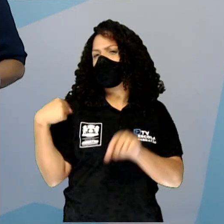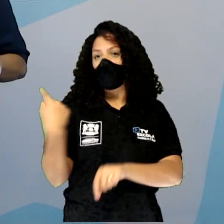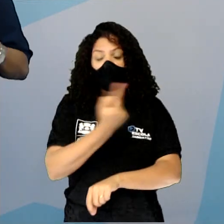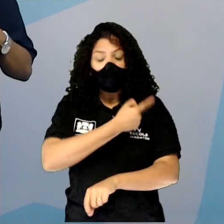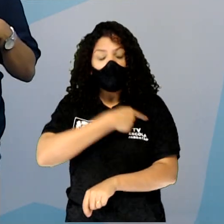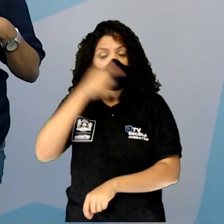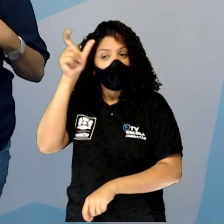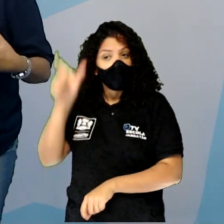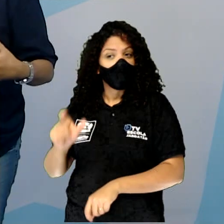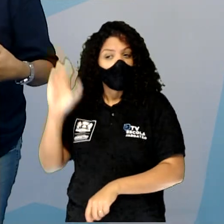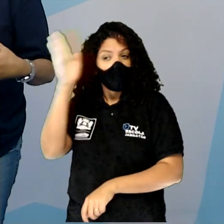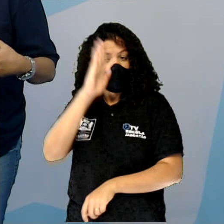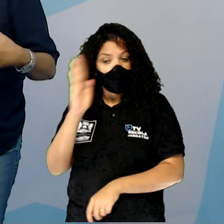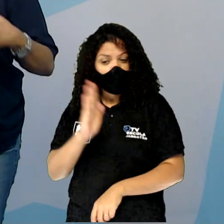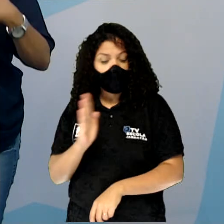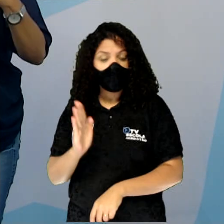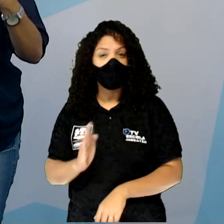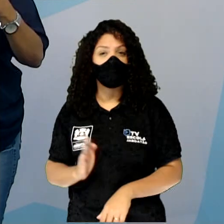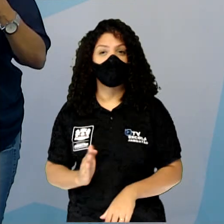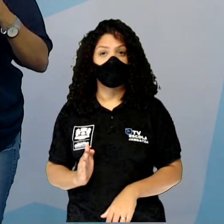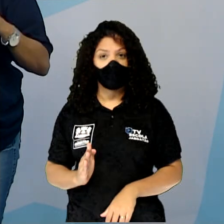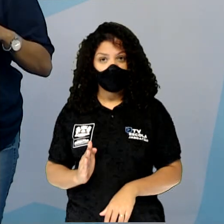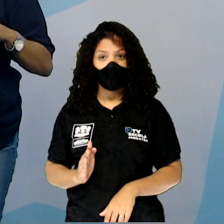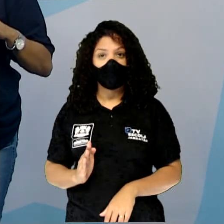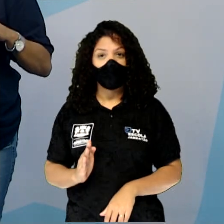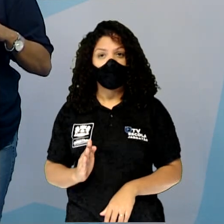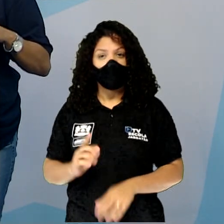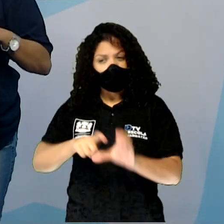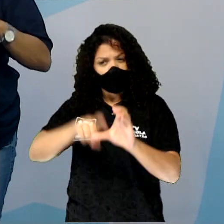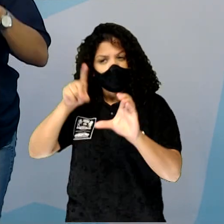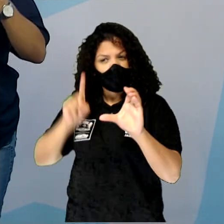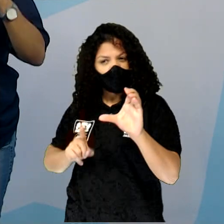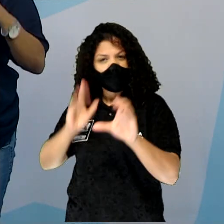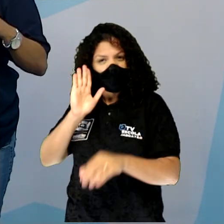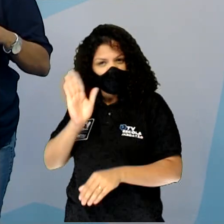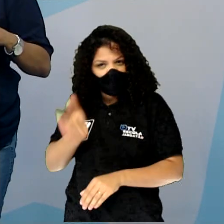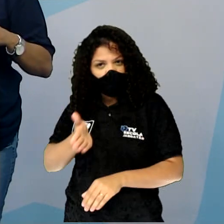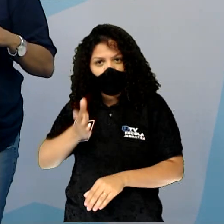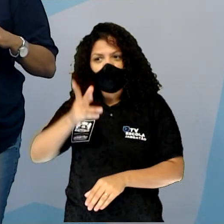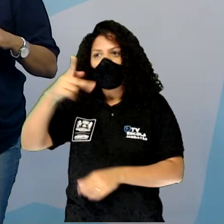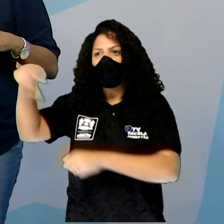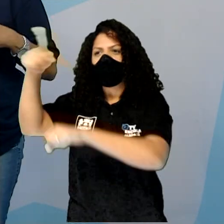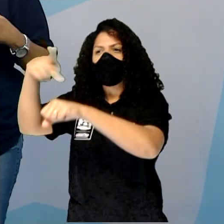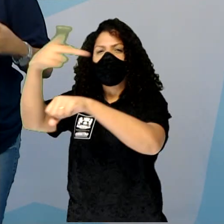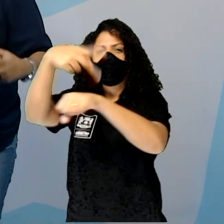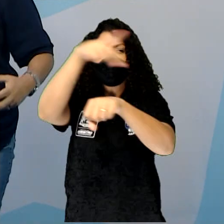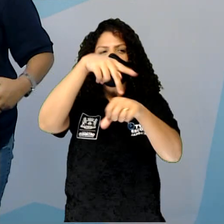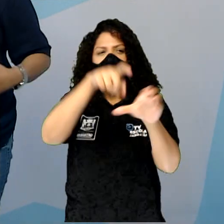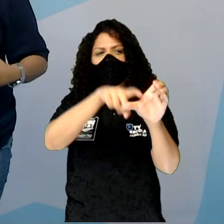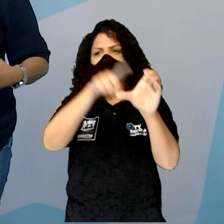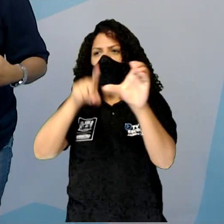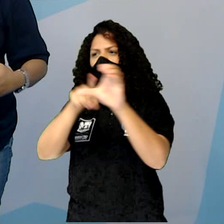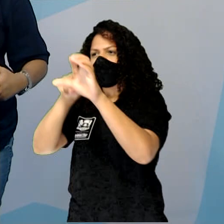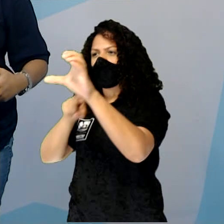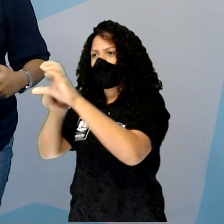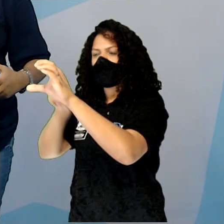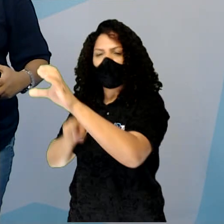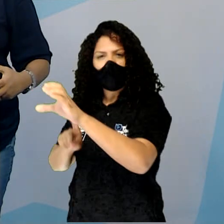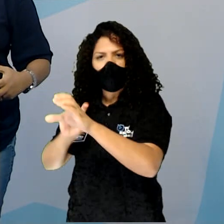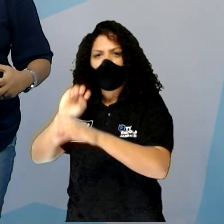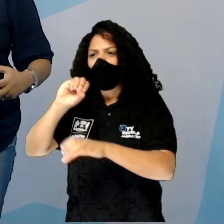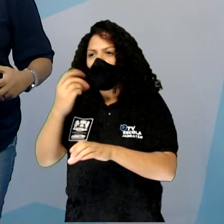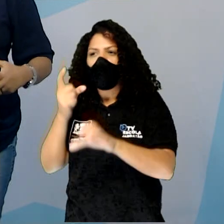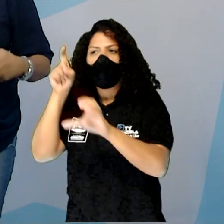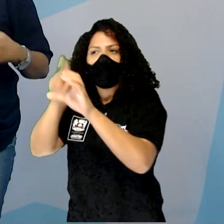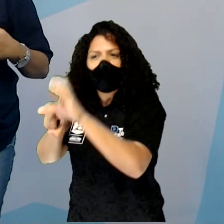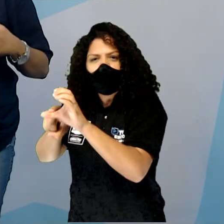brasileiro, ele está independente das outras nações? Ou será que a gente está preso ainda a alguma coisa?